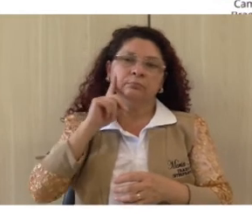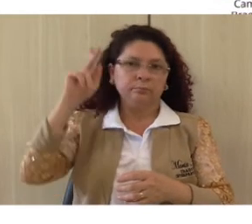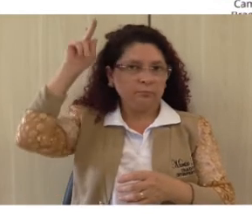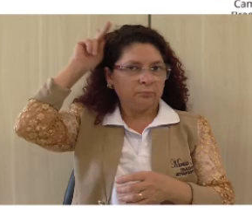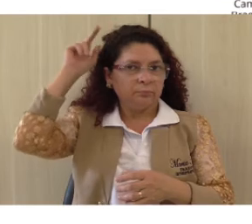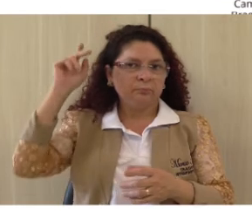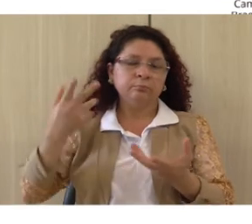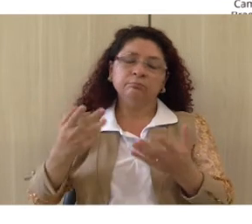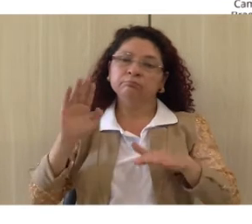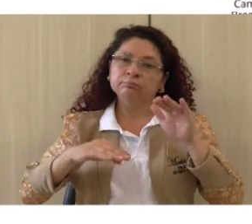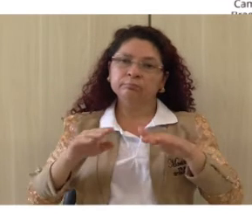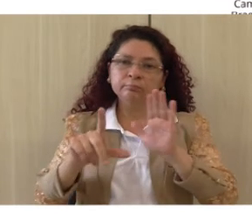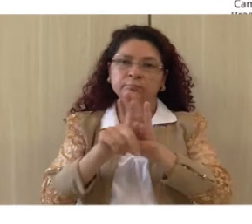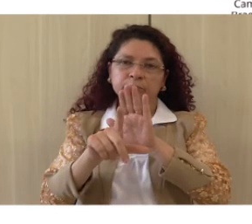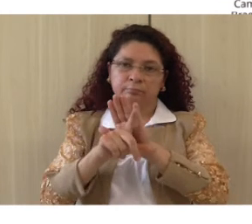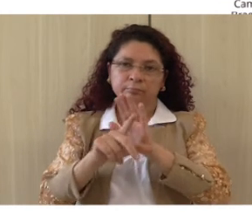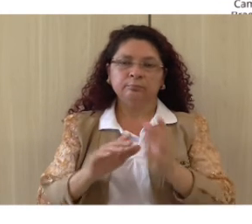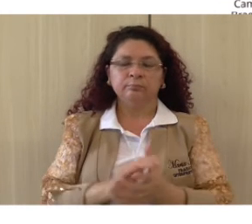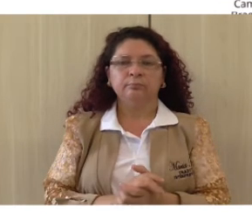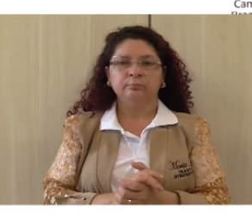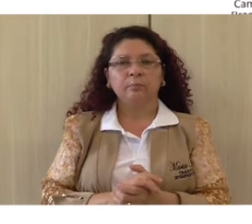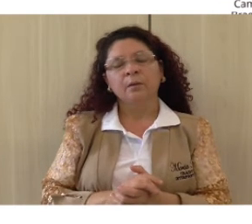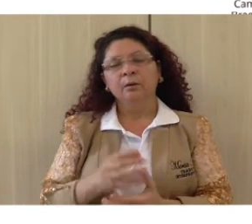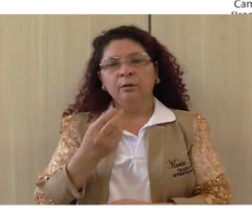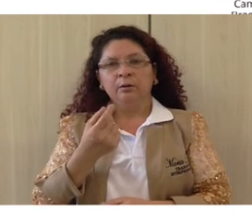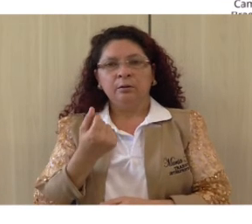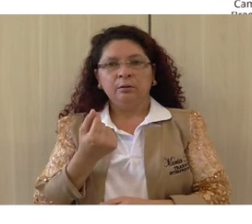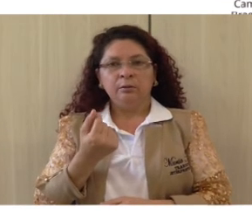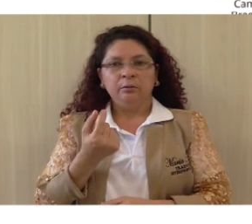indígena, nos termos da legislação, com renda bruta